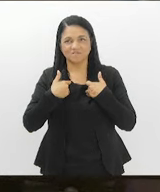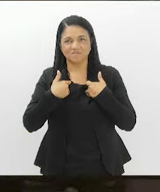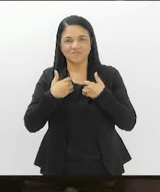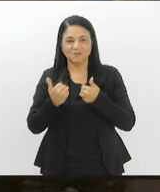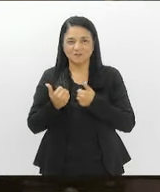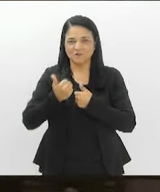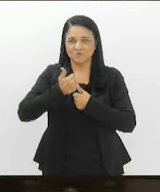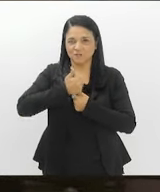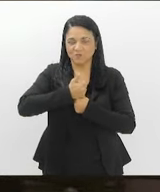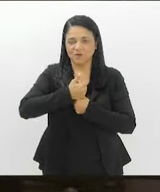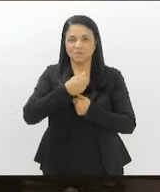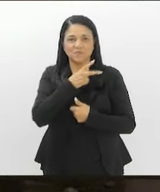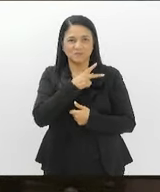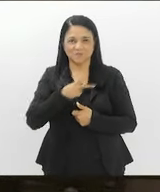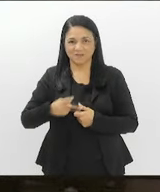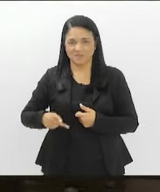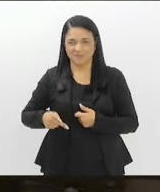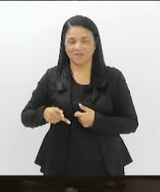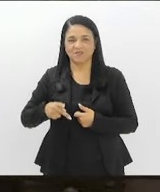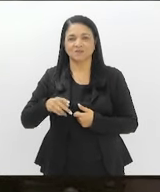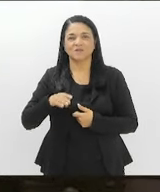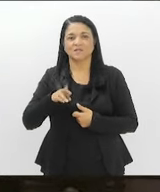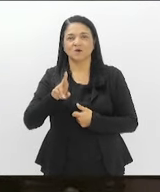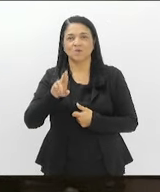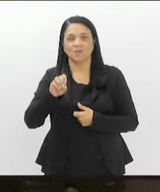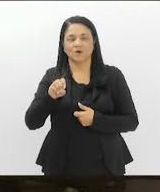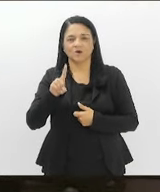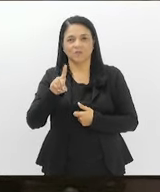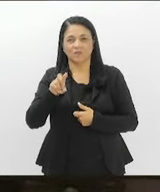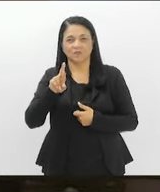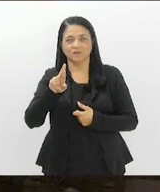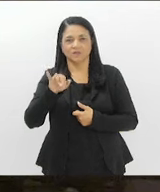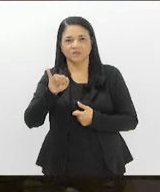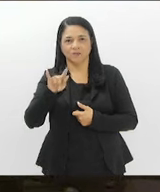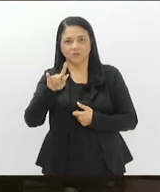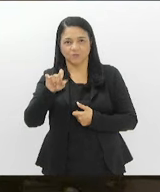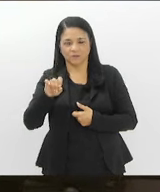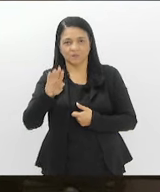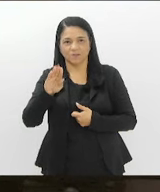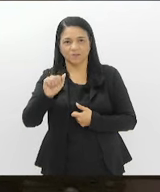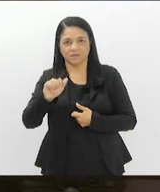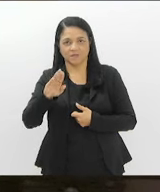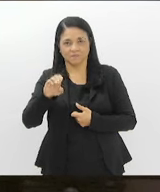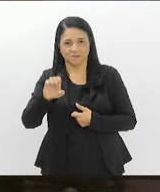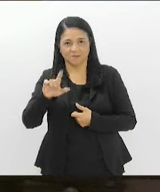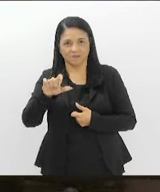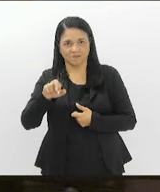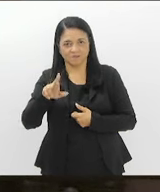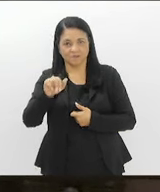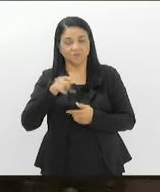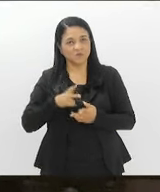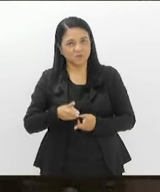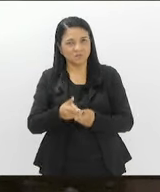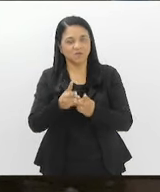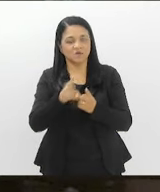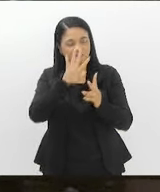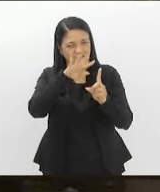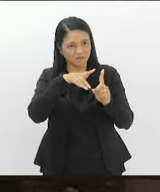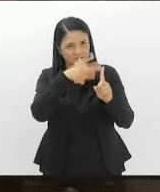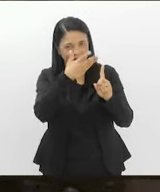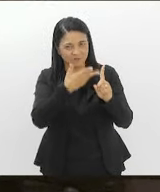nosso presidente Rodrigo Bacelar e dando continuidade a essa solenidade